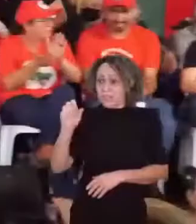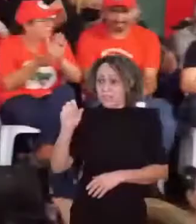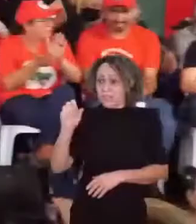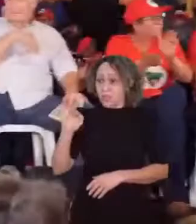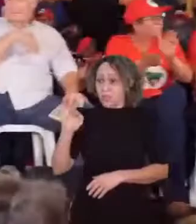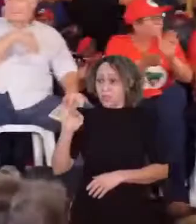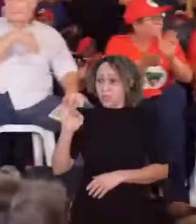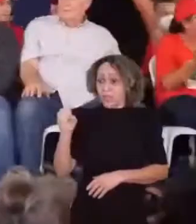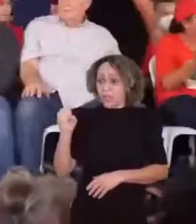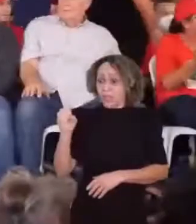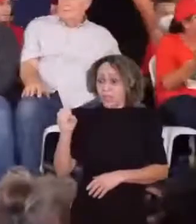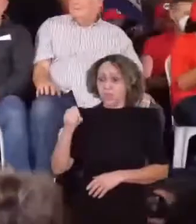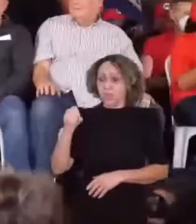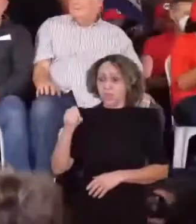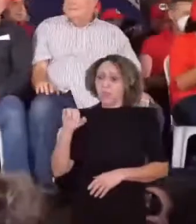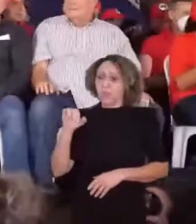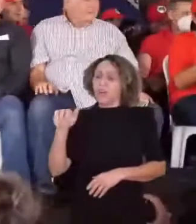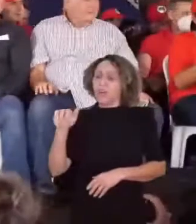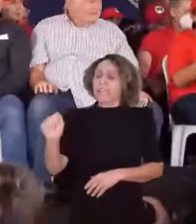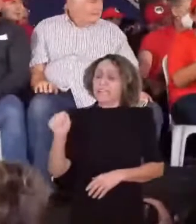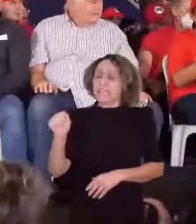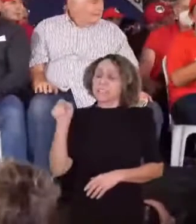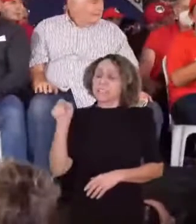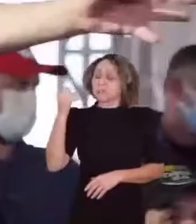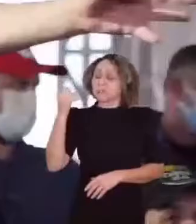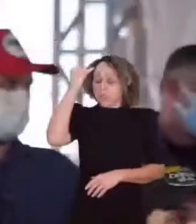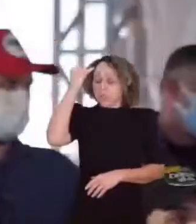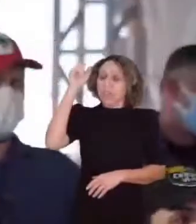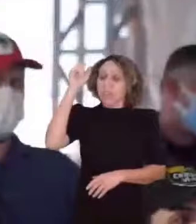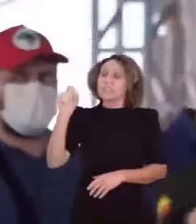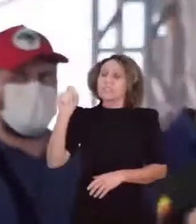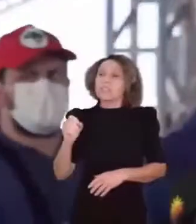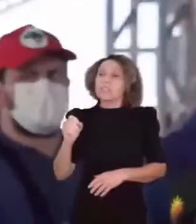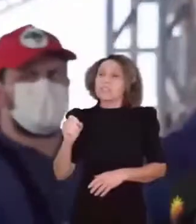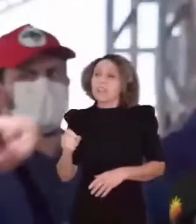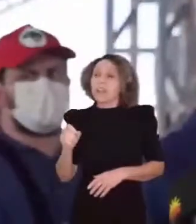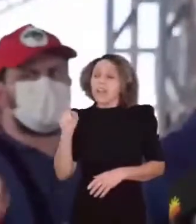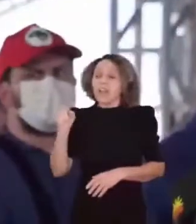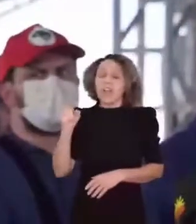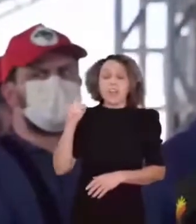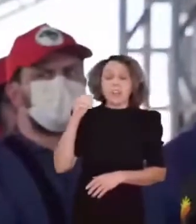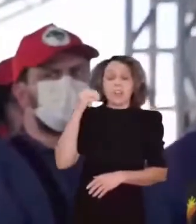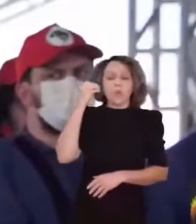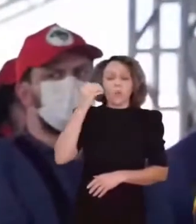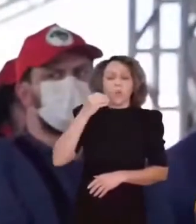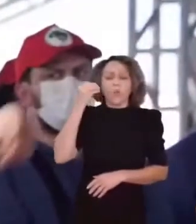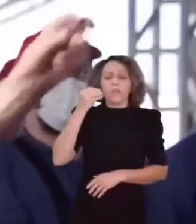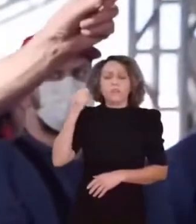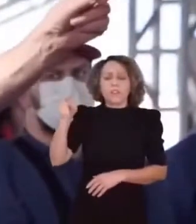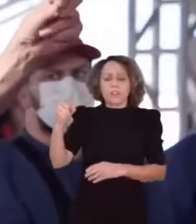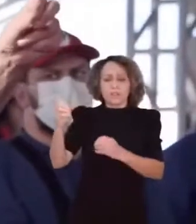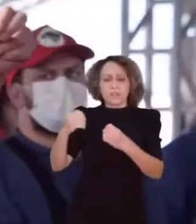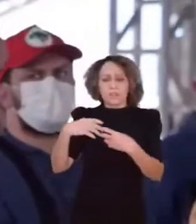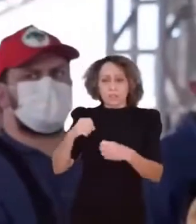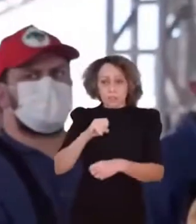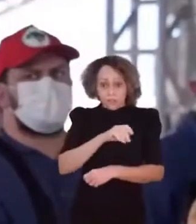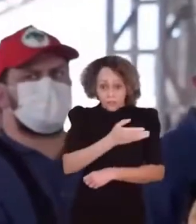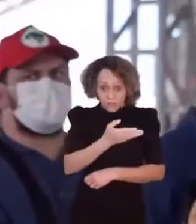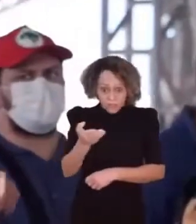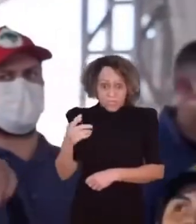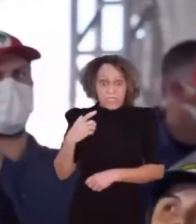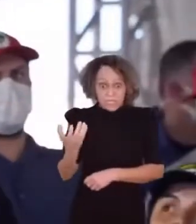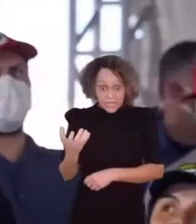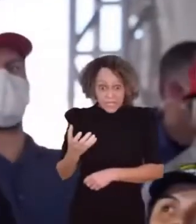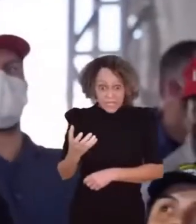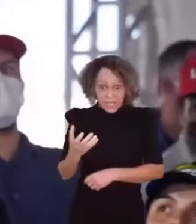Aí, ele, com a experiência dele, nos ensinou. Se vocês querem conseguir dinheiro barato, é assim, assim,